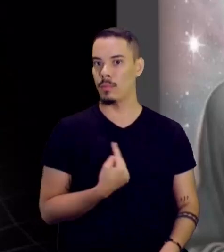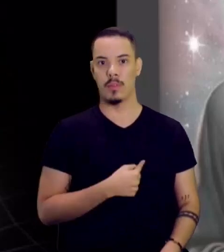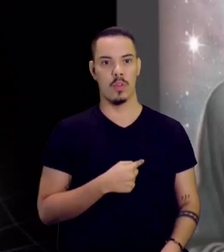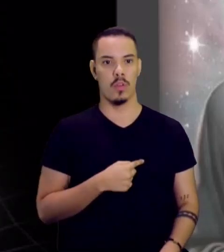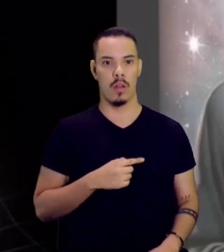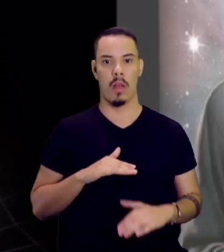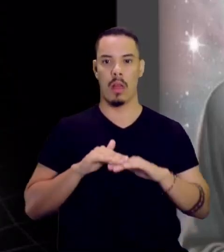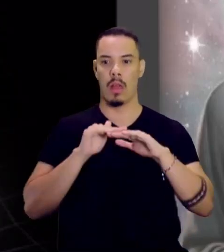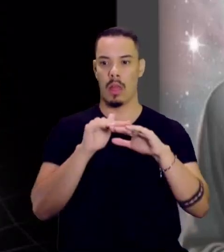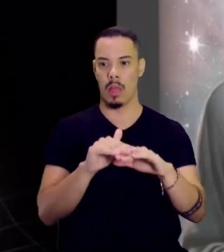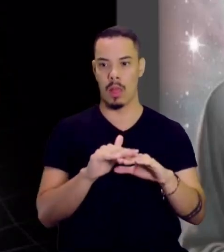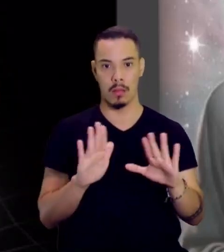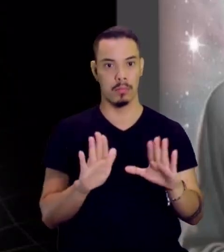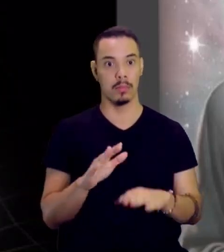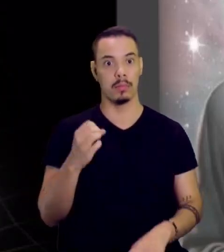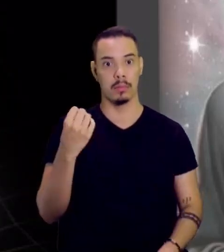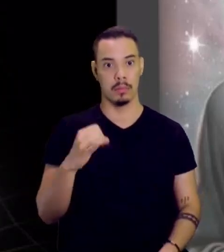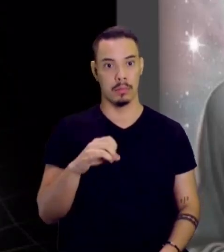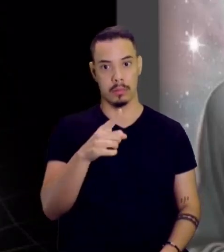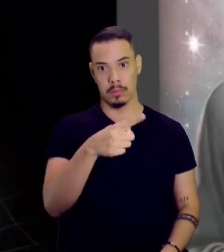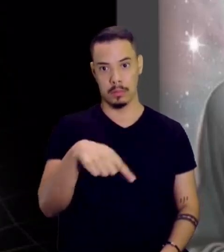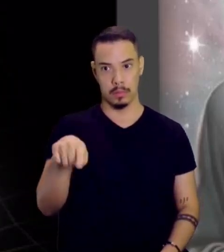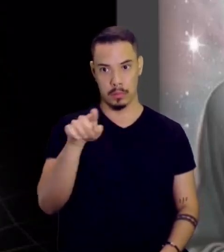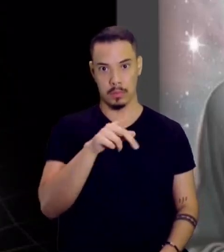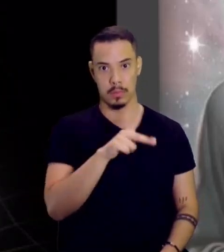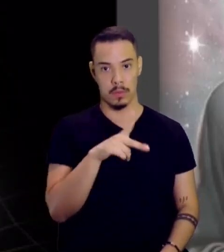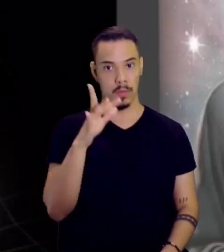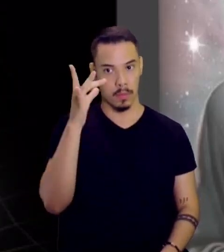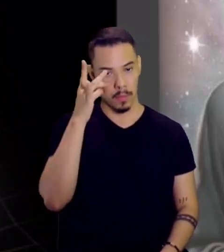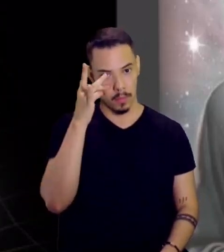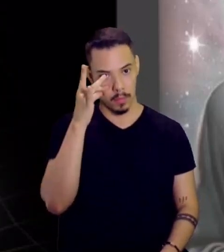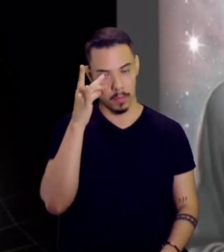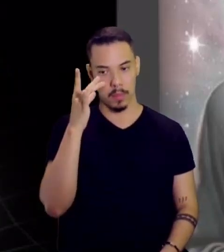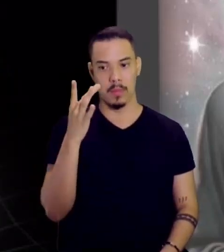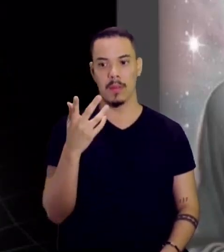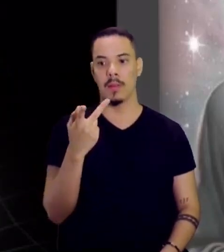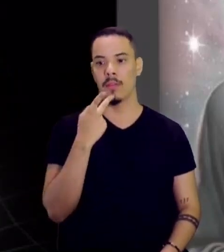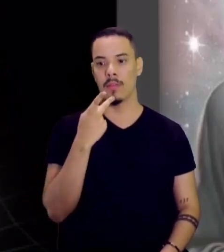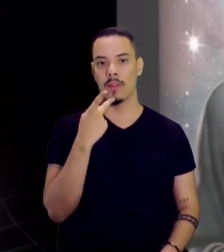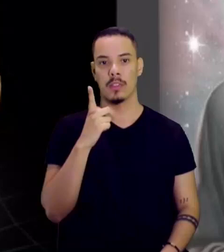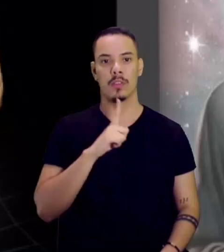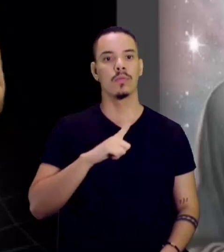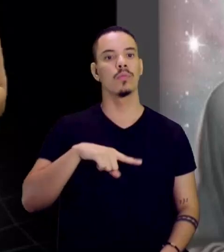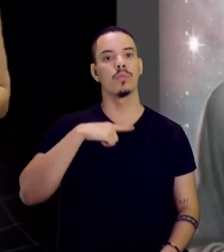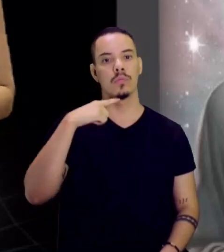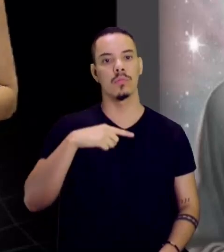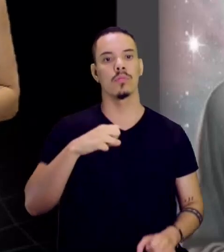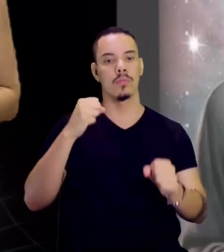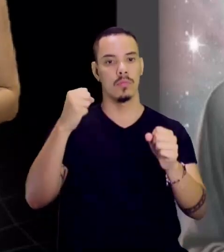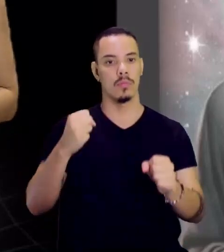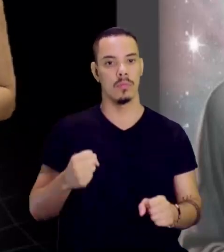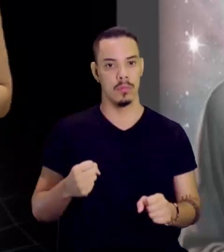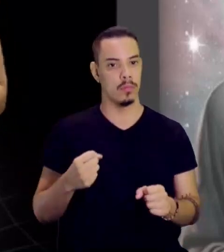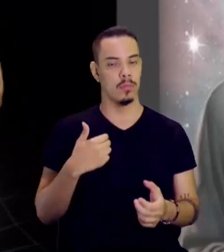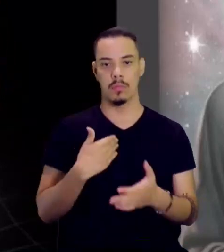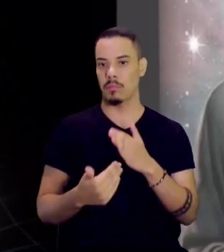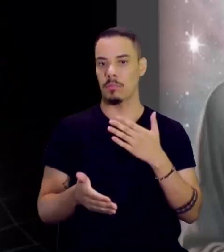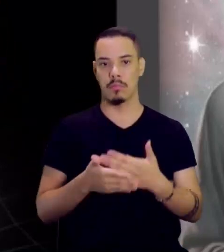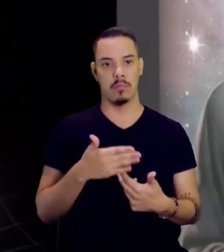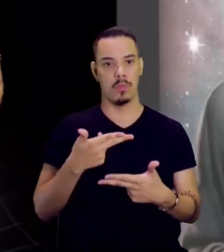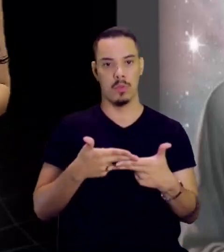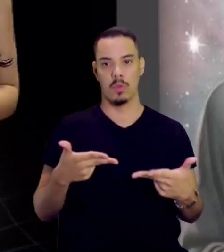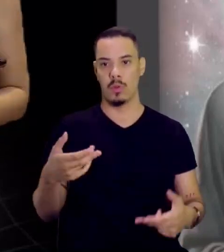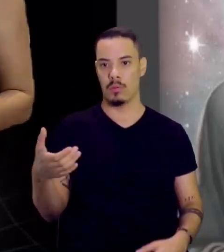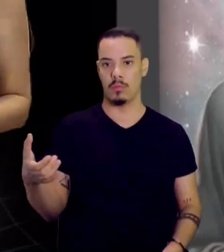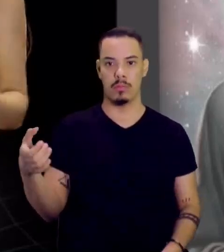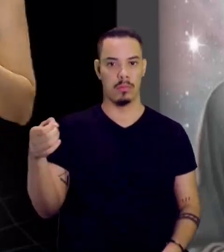corrigir. Se o professor de você que está aí, o presencial, ele tiver alguma dúvida, passe sobre uma coisa nova, né? Porque